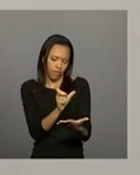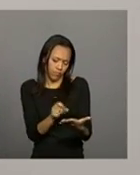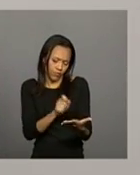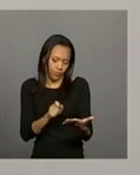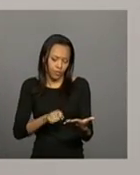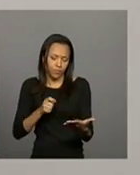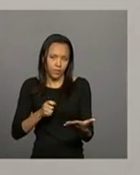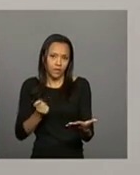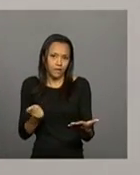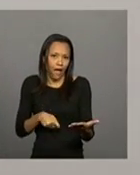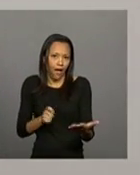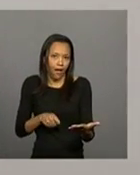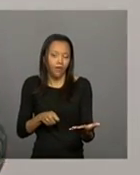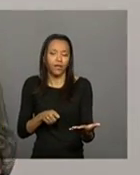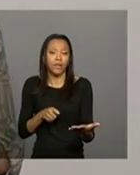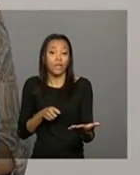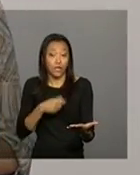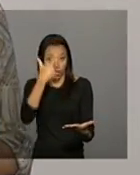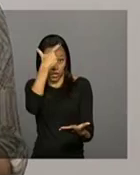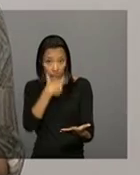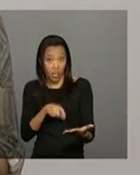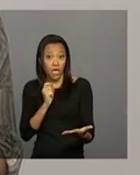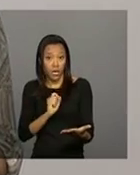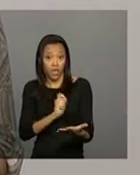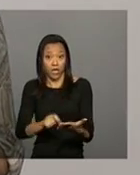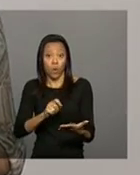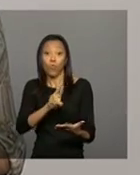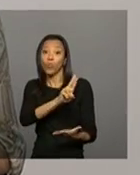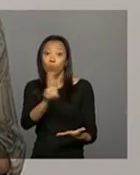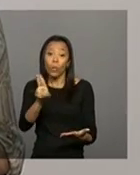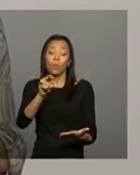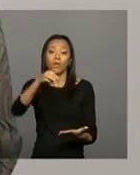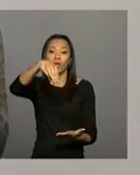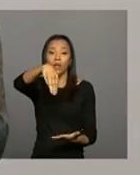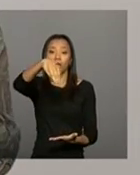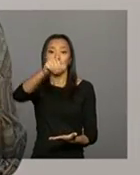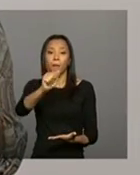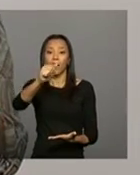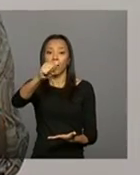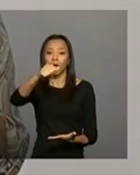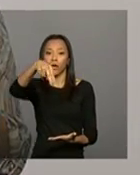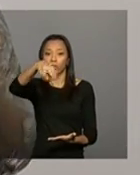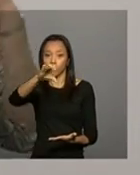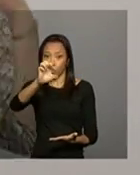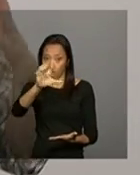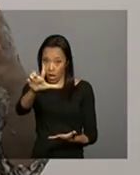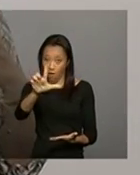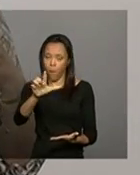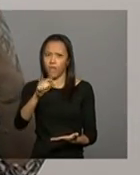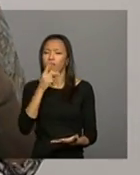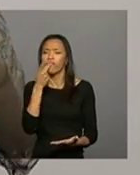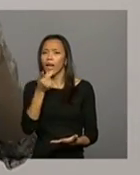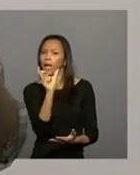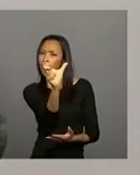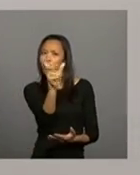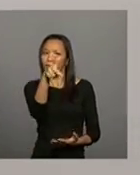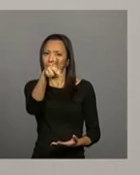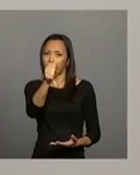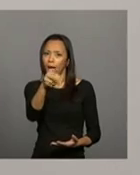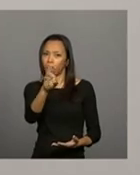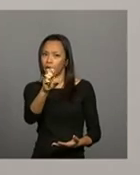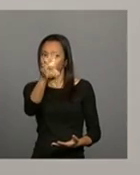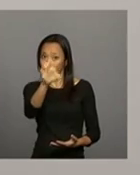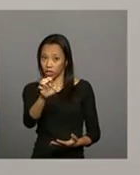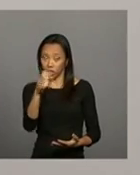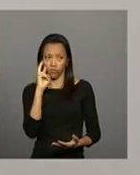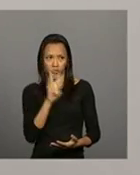capacidade. E ele, o Manuel de Barros, ele fez isso com muita argúcia. A parede pode ser